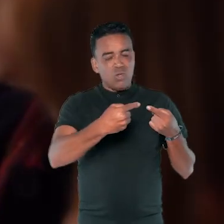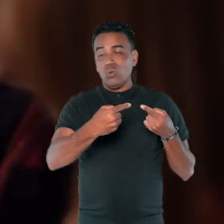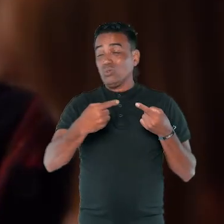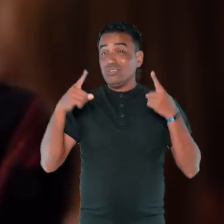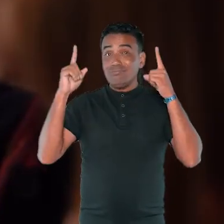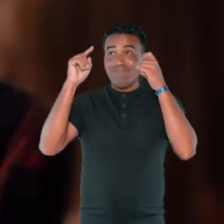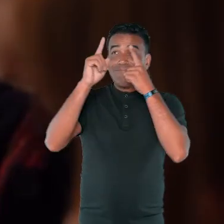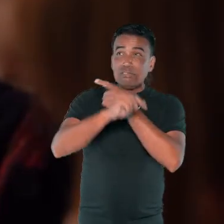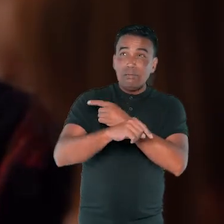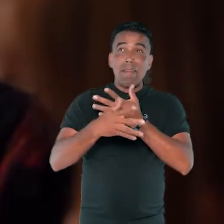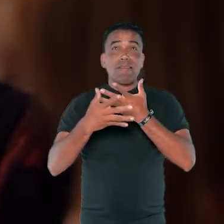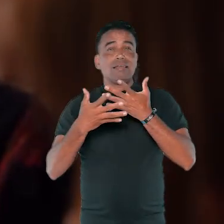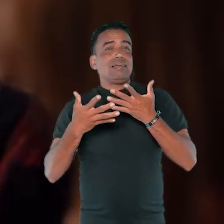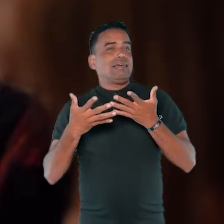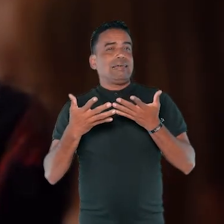e tão